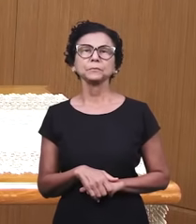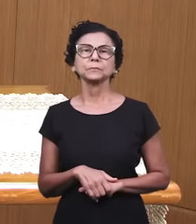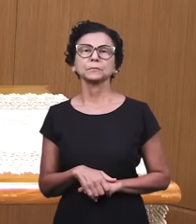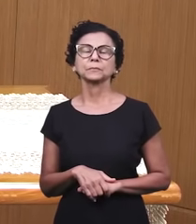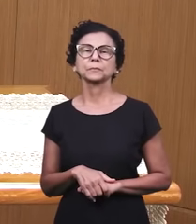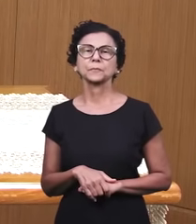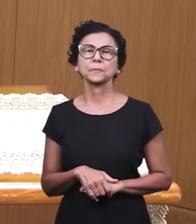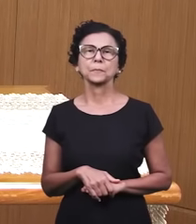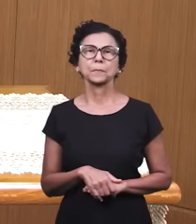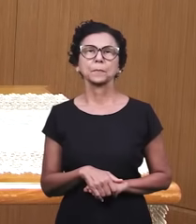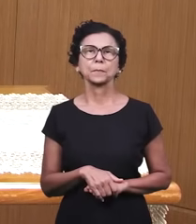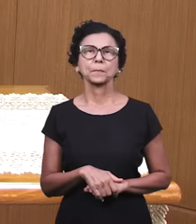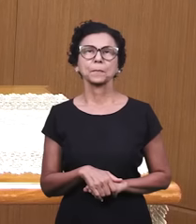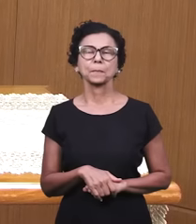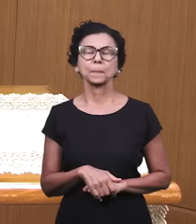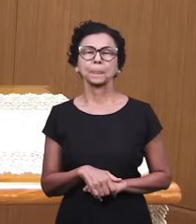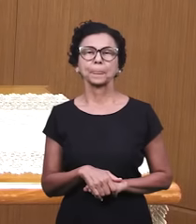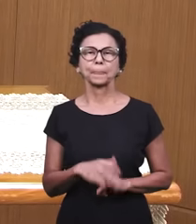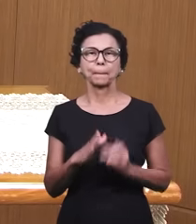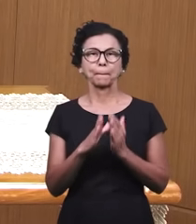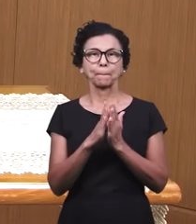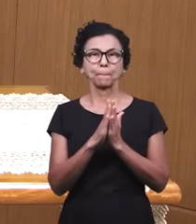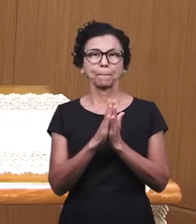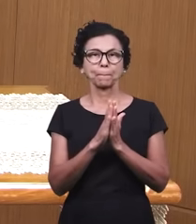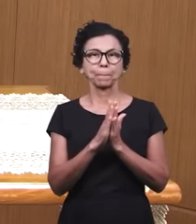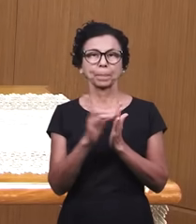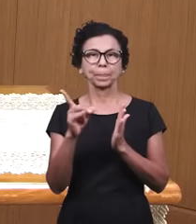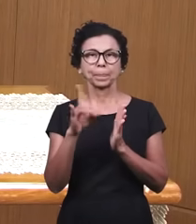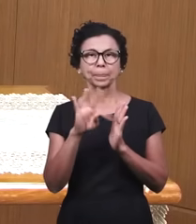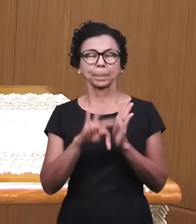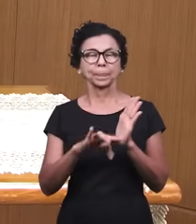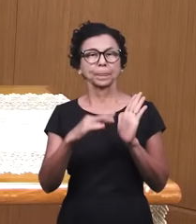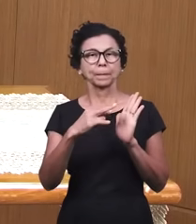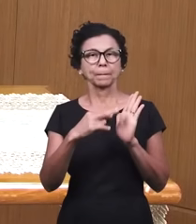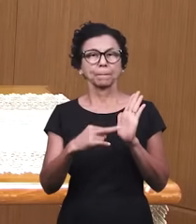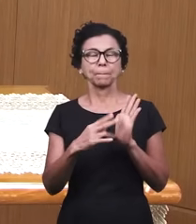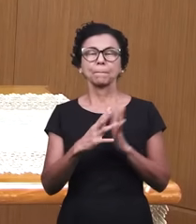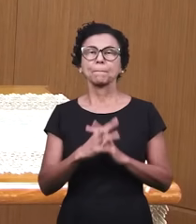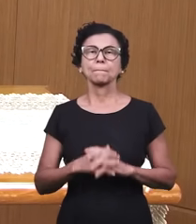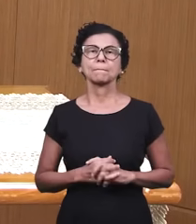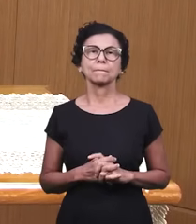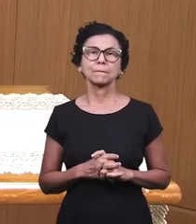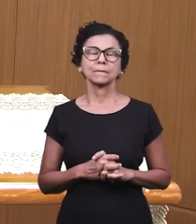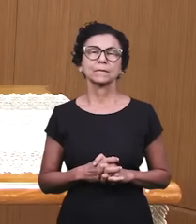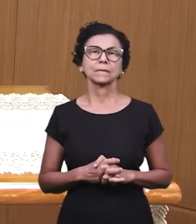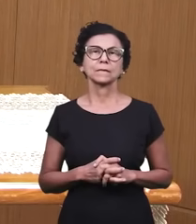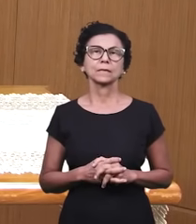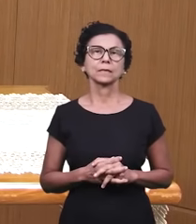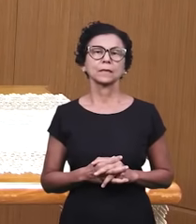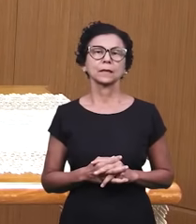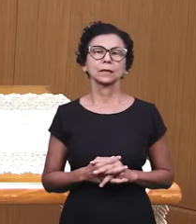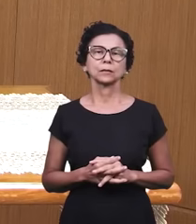nós vamos ler um texto da palavra do Senhor que se encontra